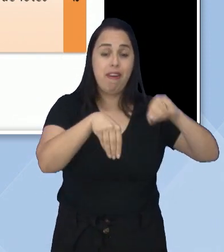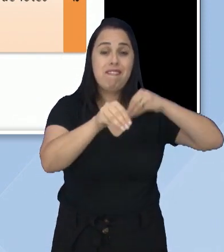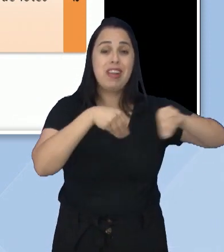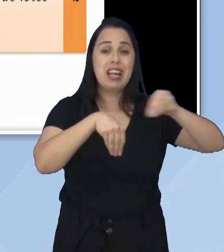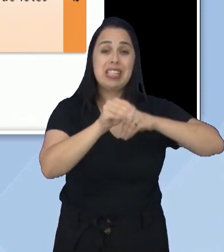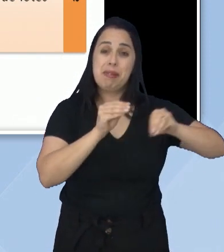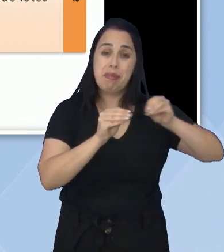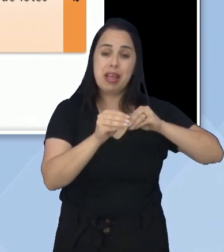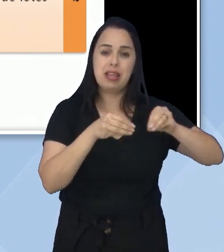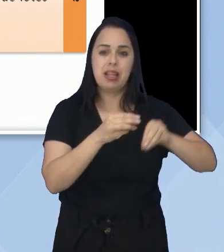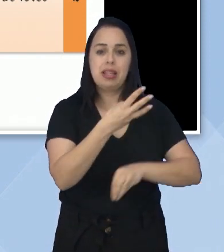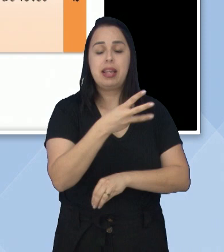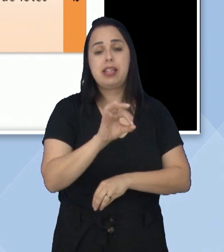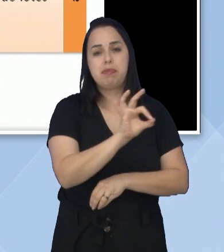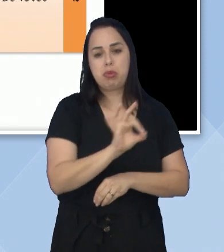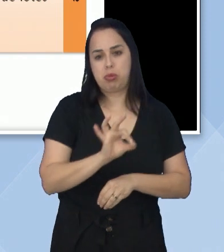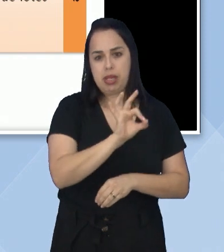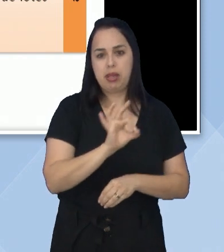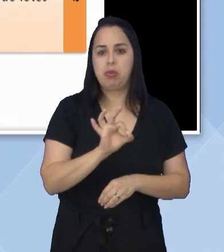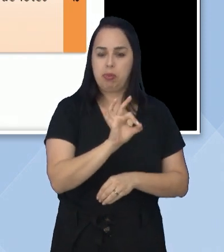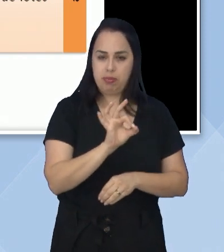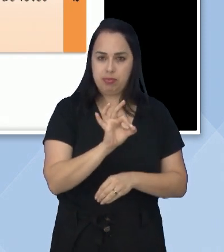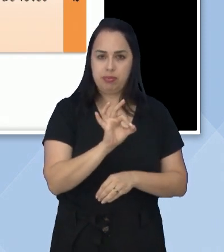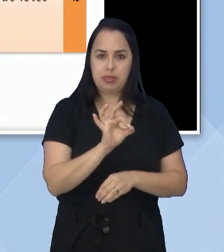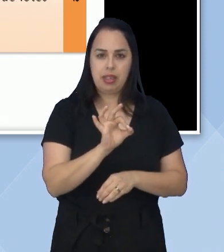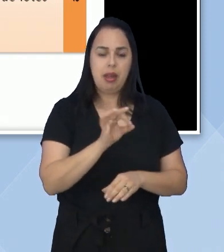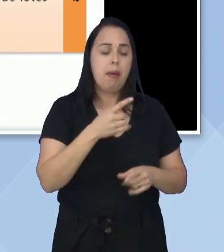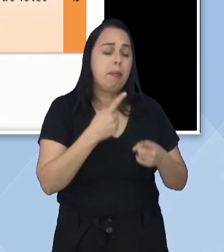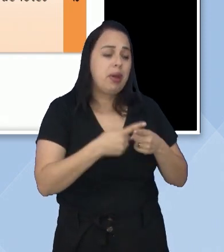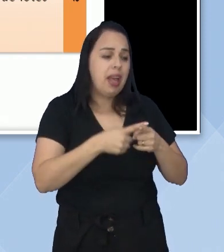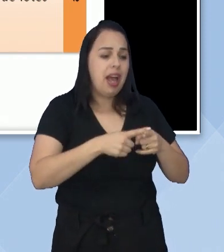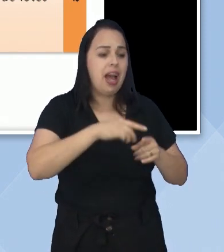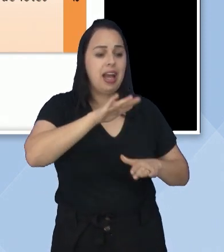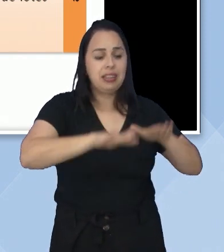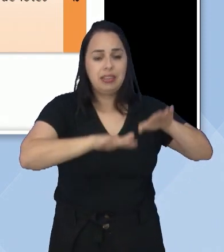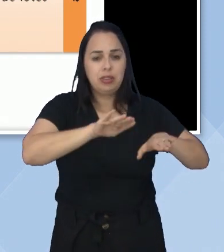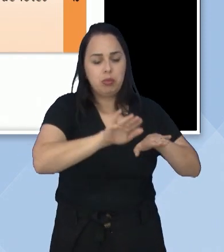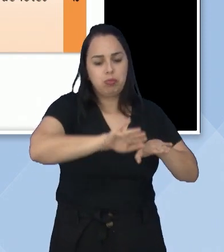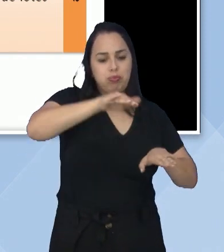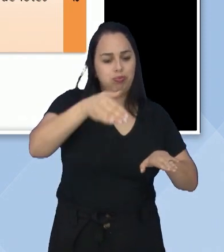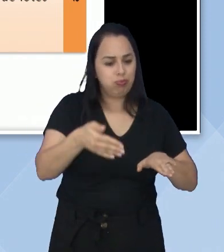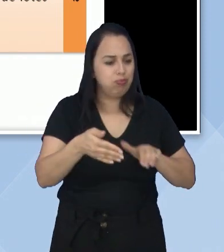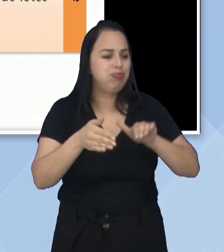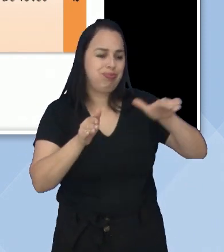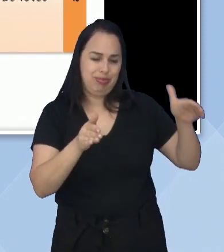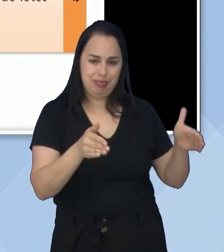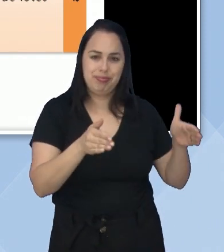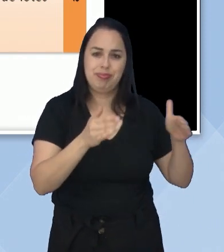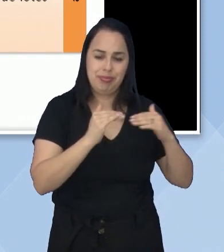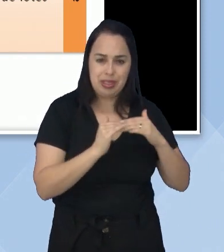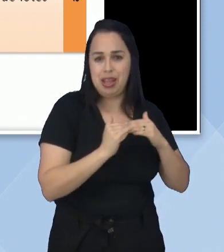o aceite em até 3%, porque normalmente é a variação que a gente tem Na topografia e da terraplanagem dos novos bairros